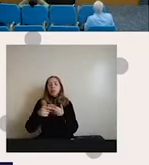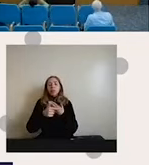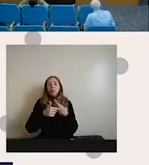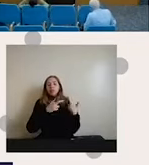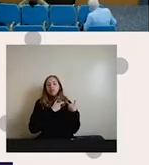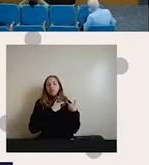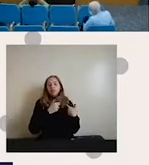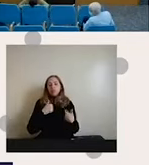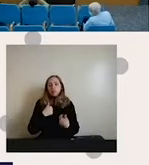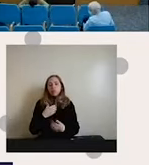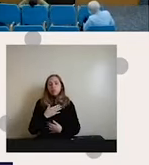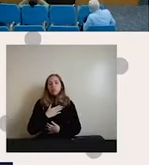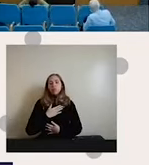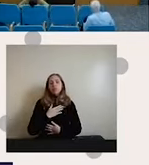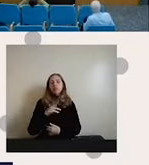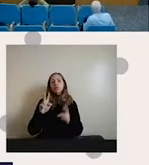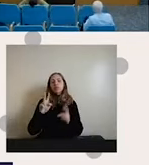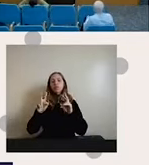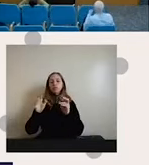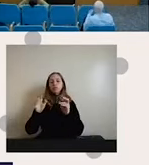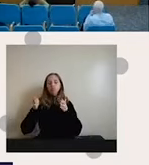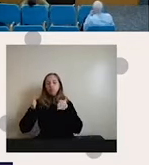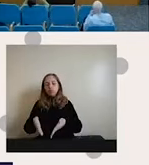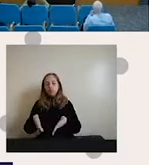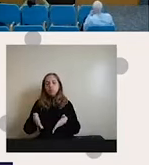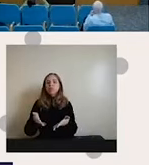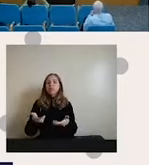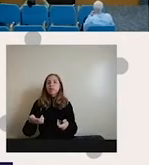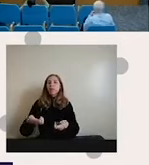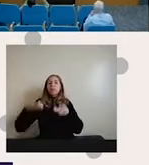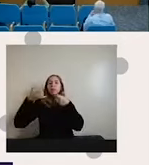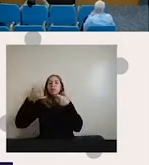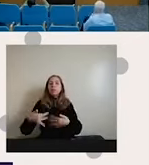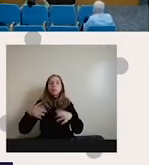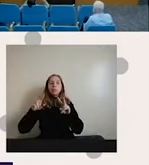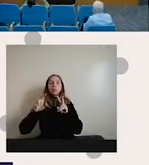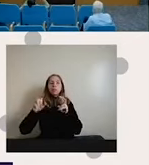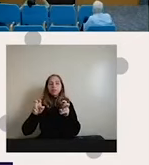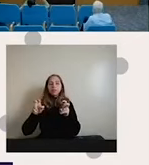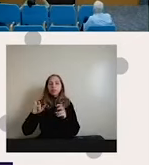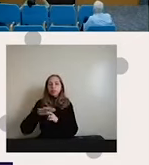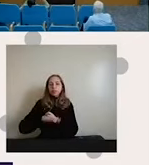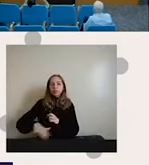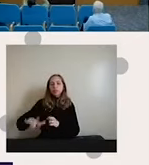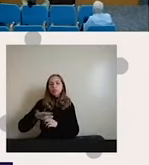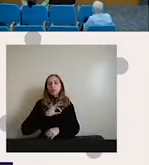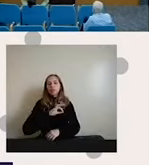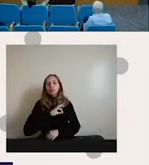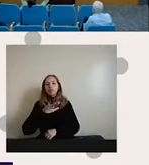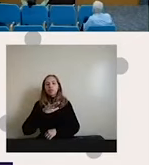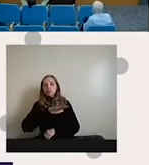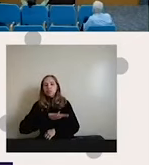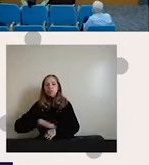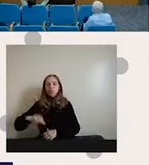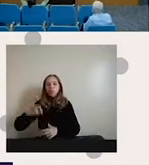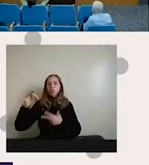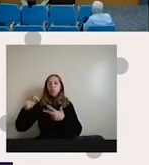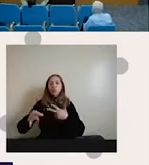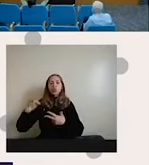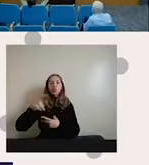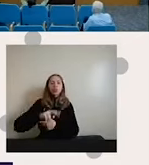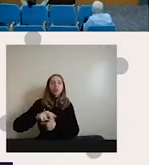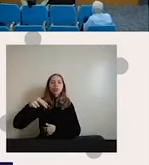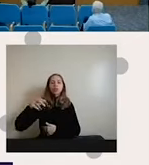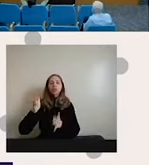latifúndio, é falar um pouco da parte da perícia judicial, né, o nexo trabalhista. Se puder pegar aqui, obrigado.